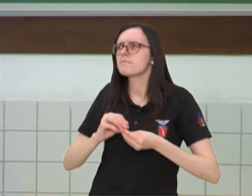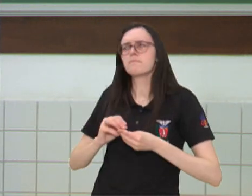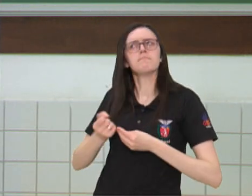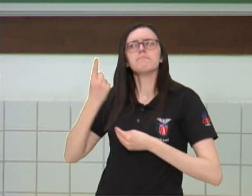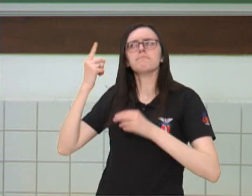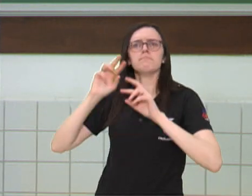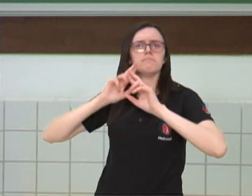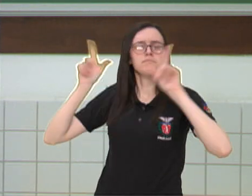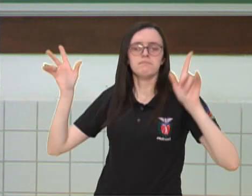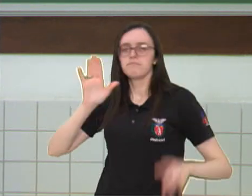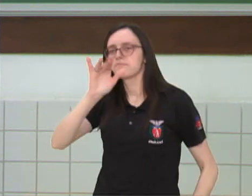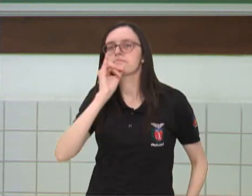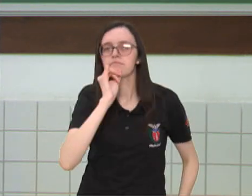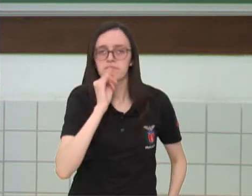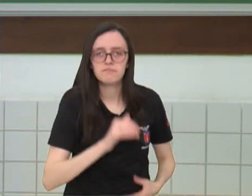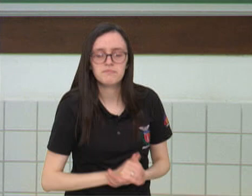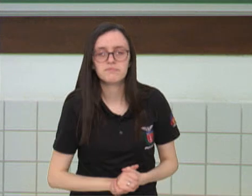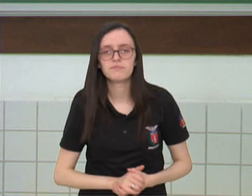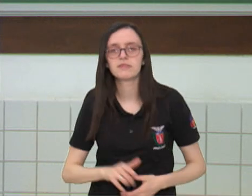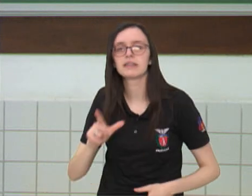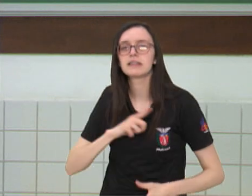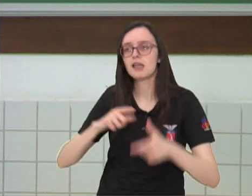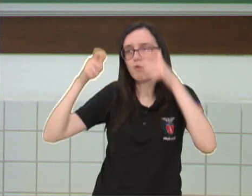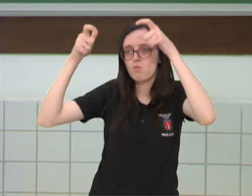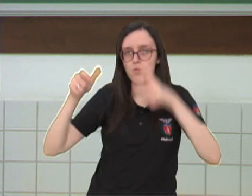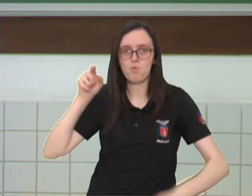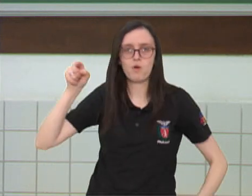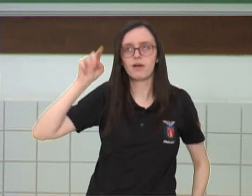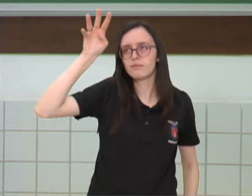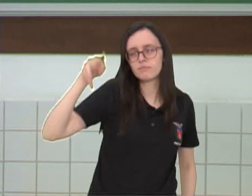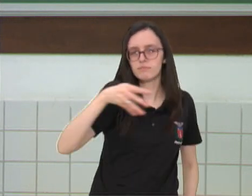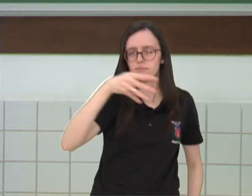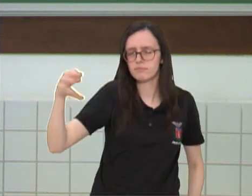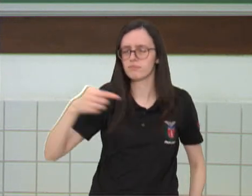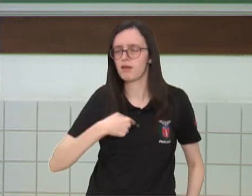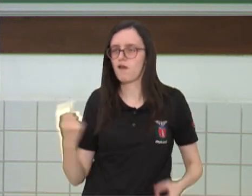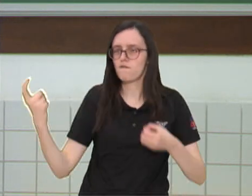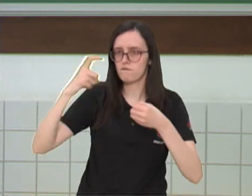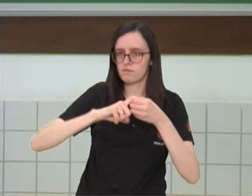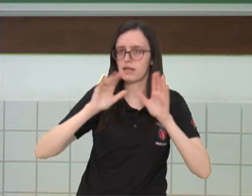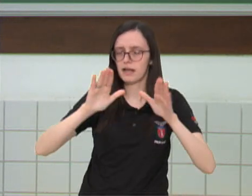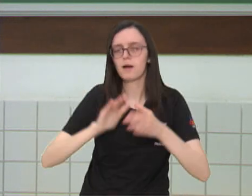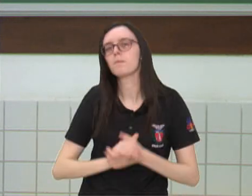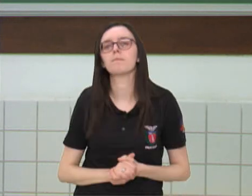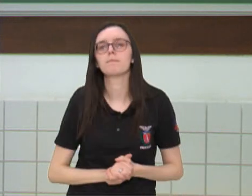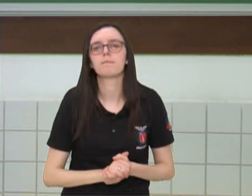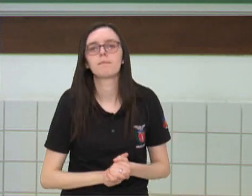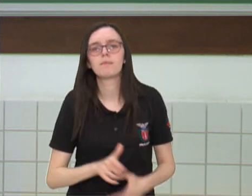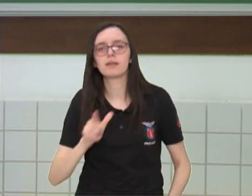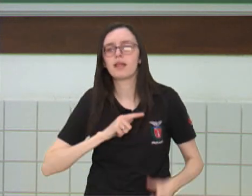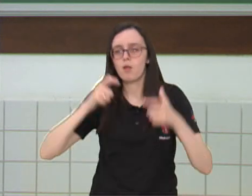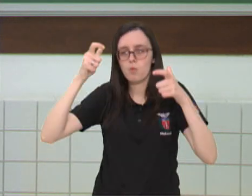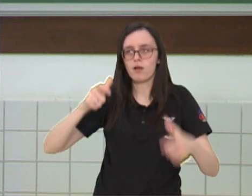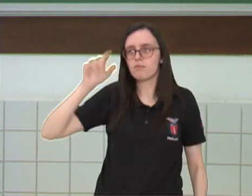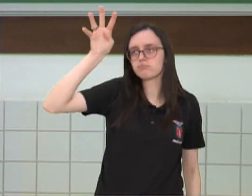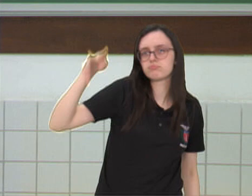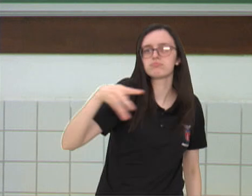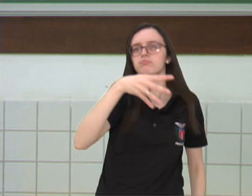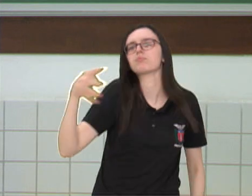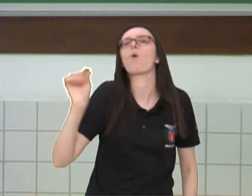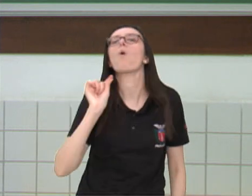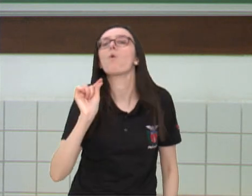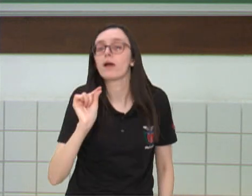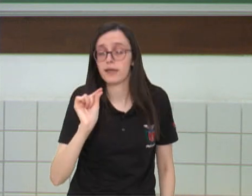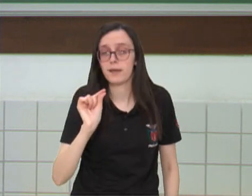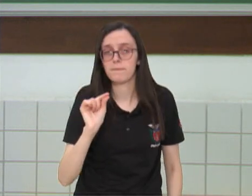interpretações. Por exemplo, existe uma região no gráfico, eu já vou voltar na tela para te mostrar, existe uma região no gráfico onde